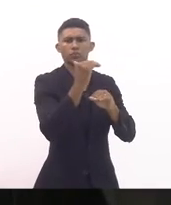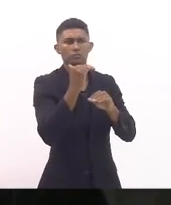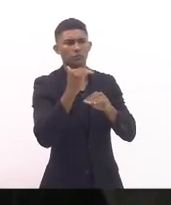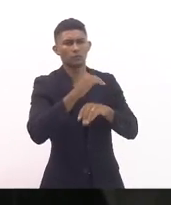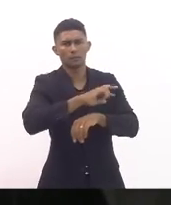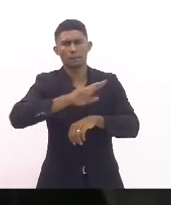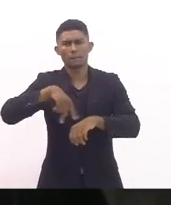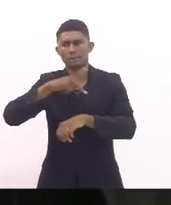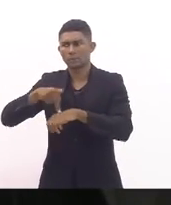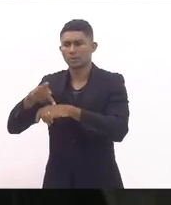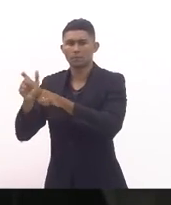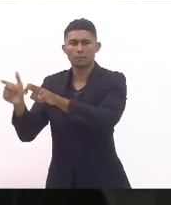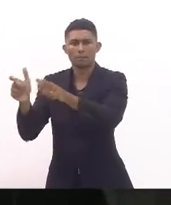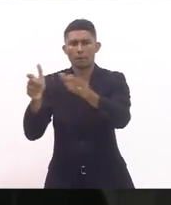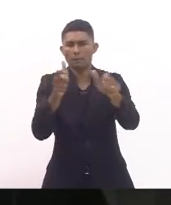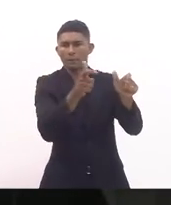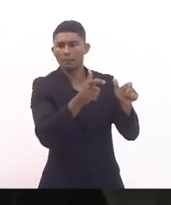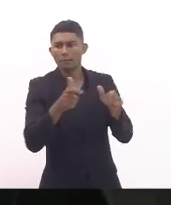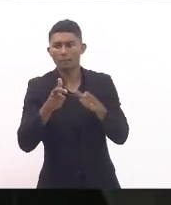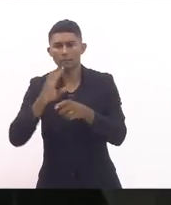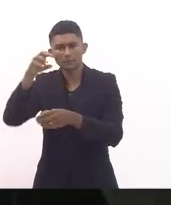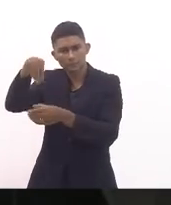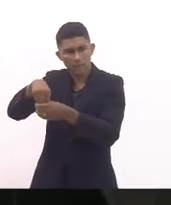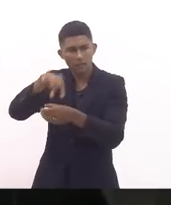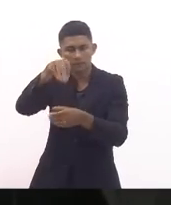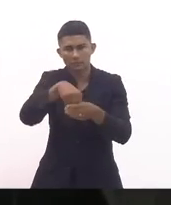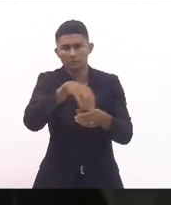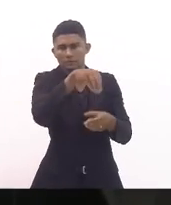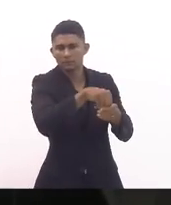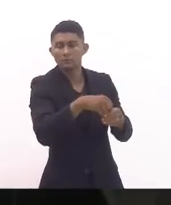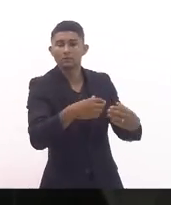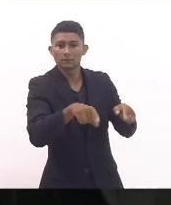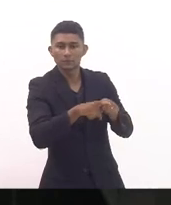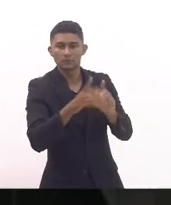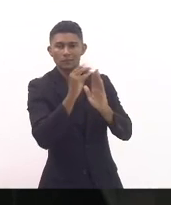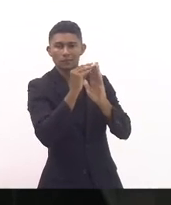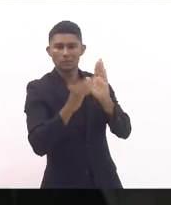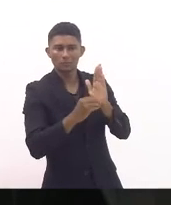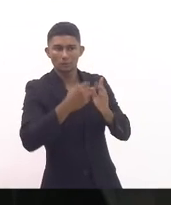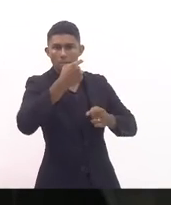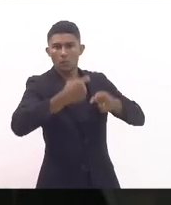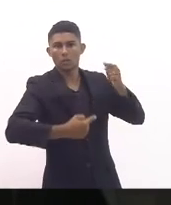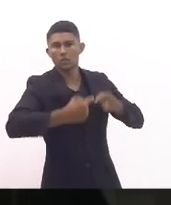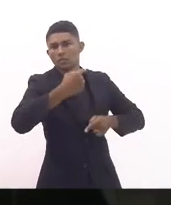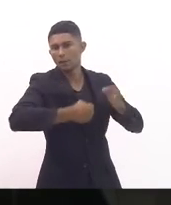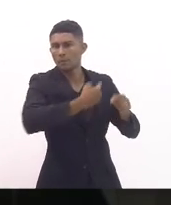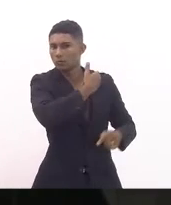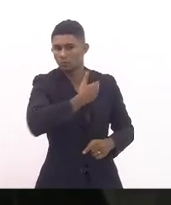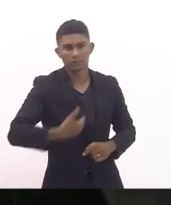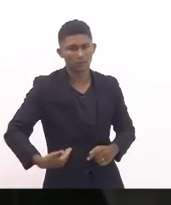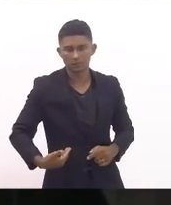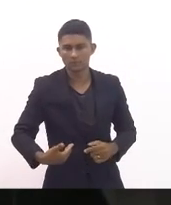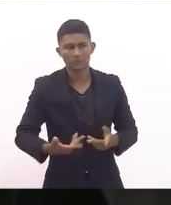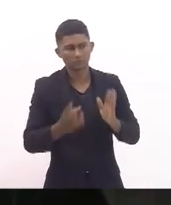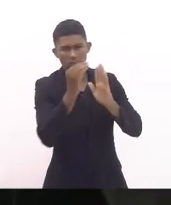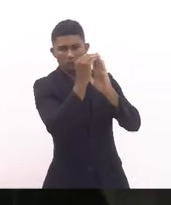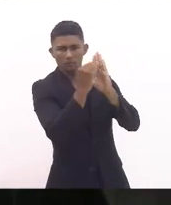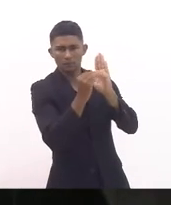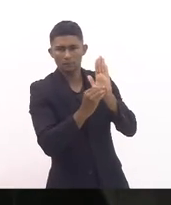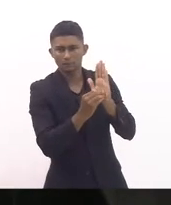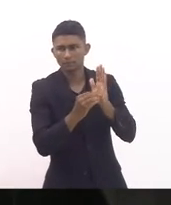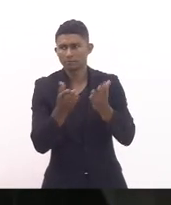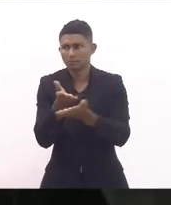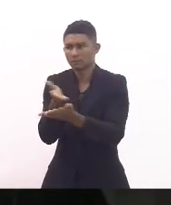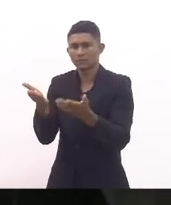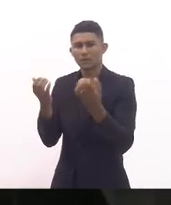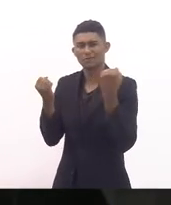agenda dos países na disputa do conteúdo das políticas públicas econômicas do que os empreendedores do que os industriais